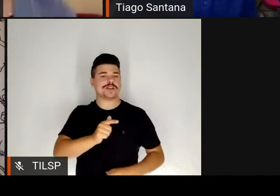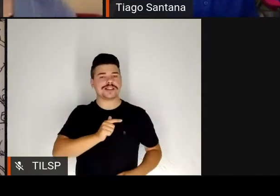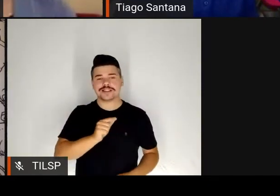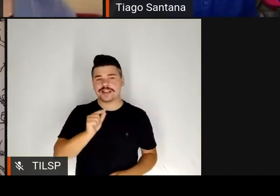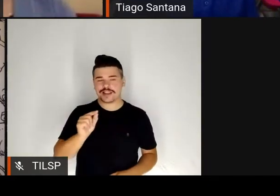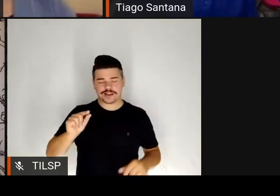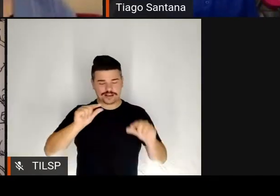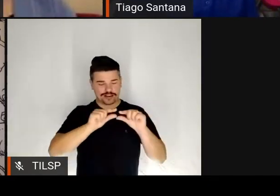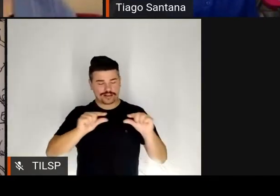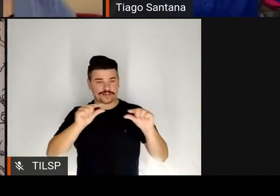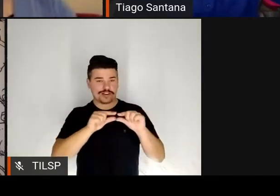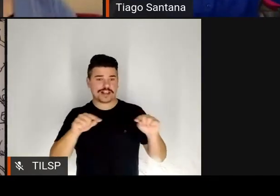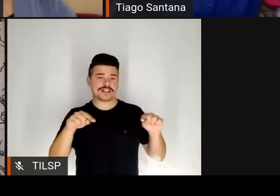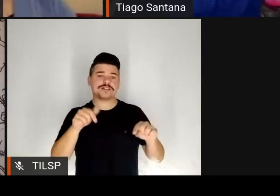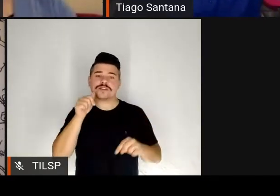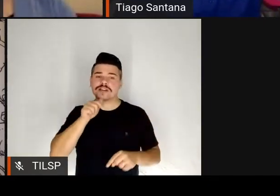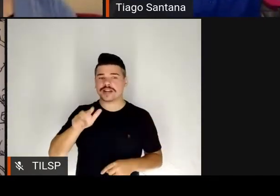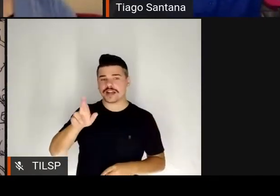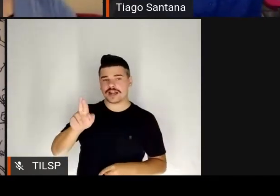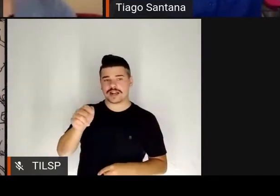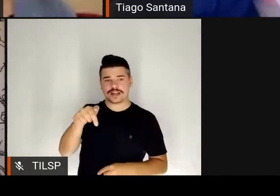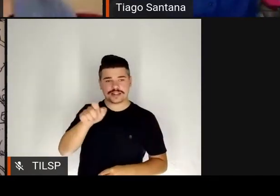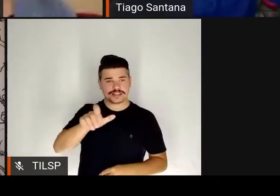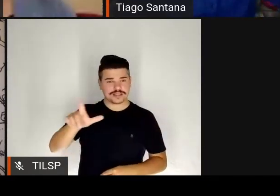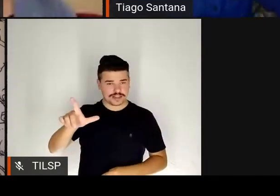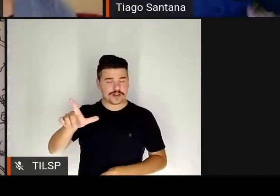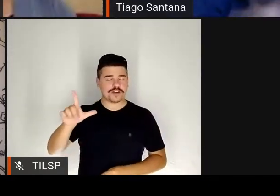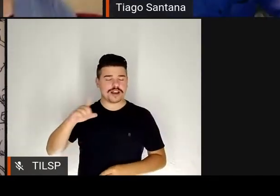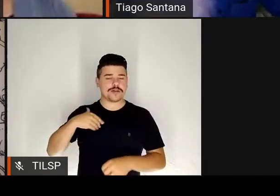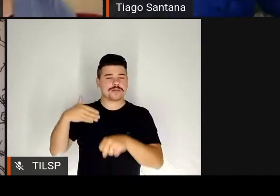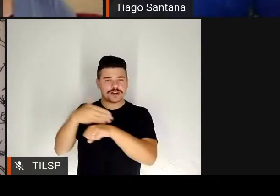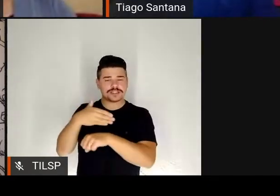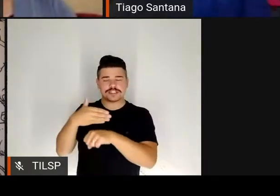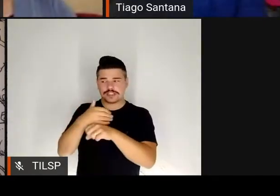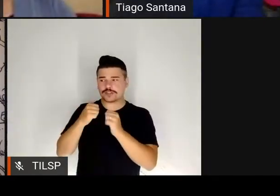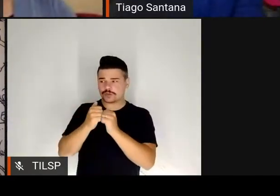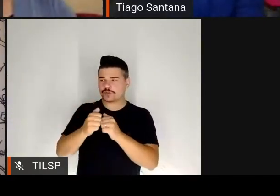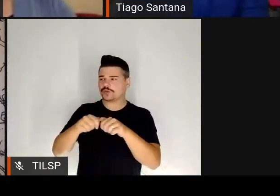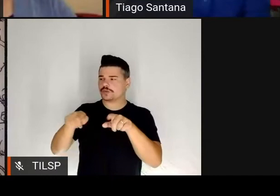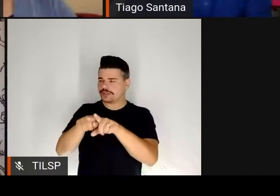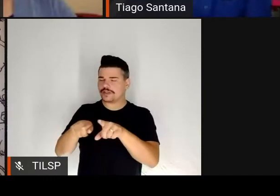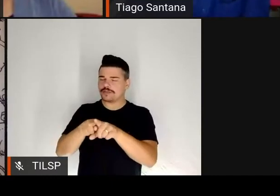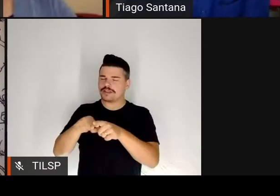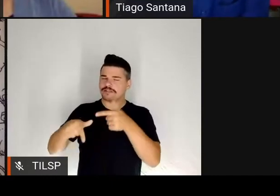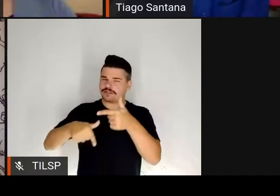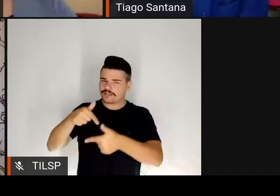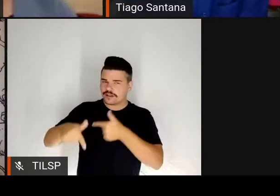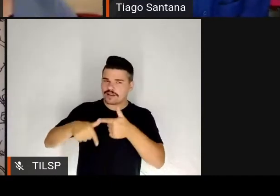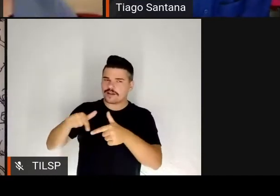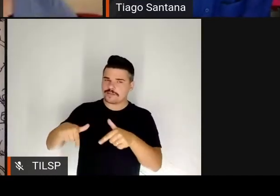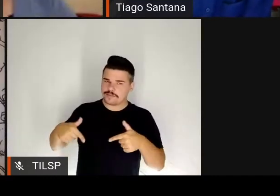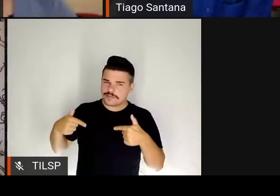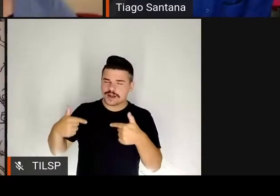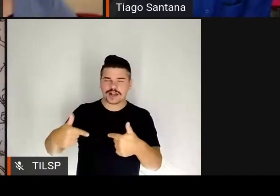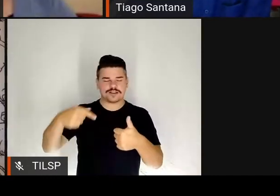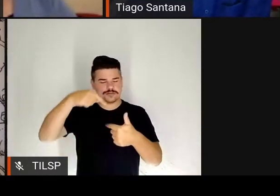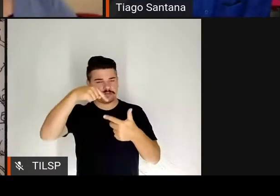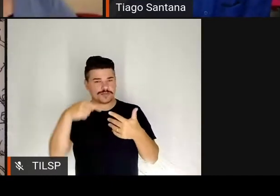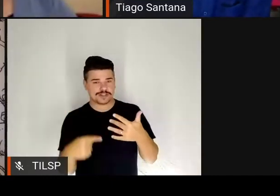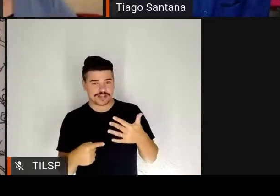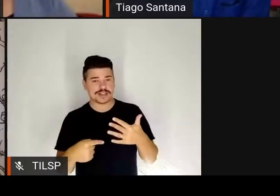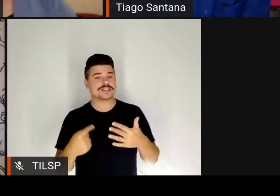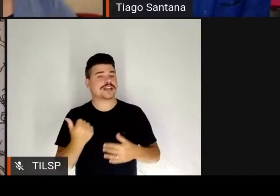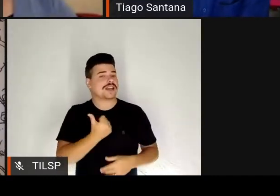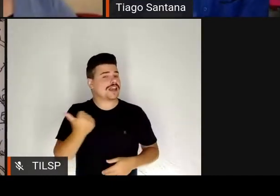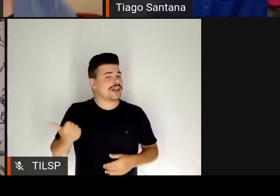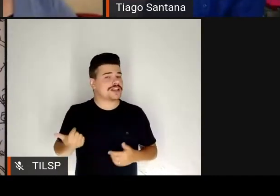que a Raquel de Queiroz, também cearense, parceira dele, né, de trabalho e de matérias, quando ela fala